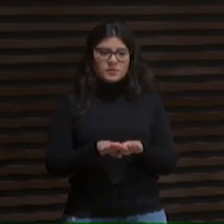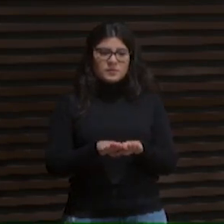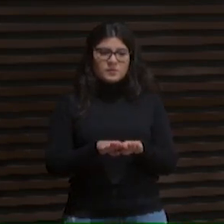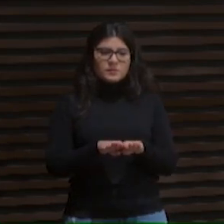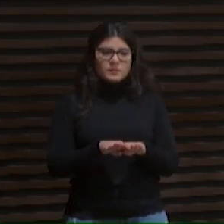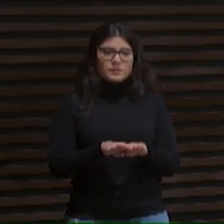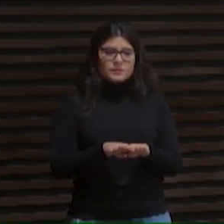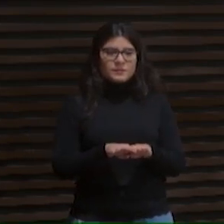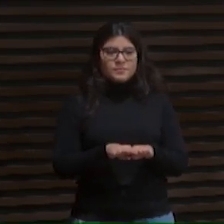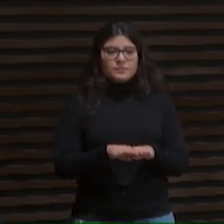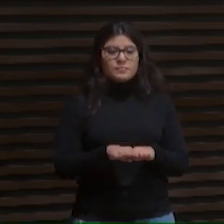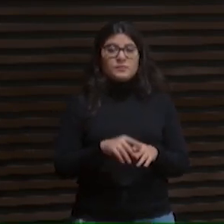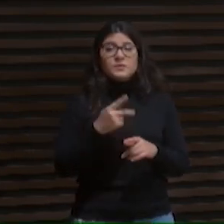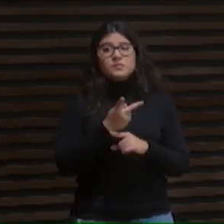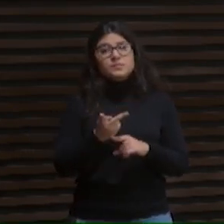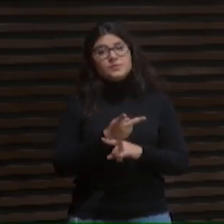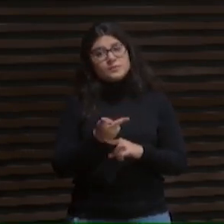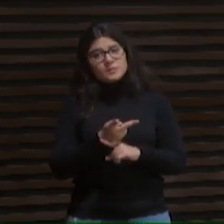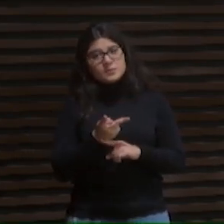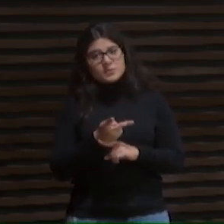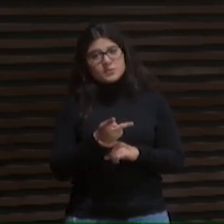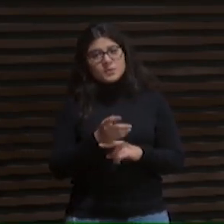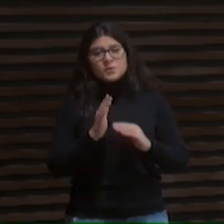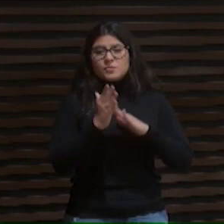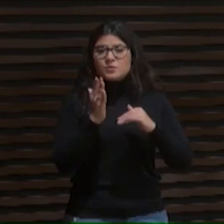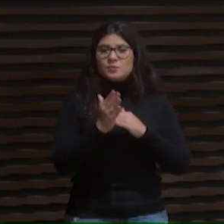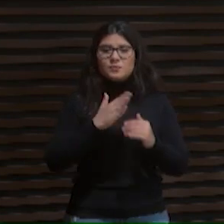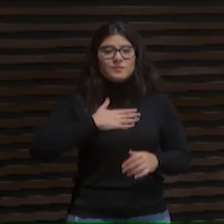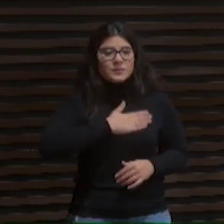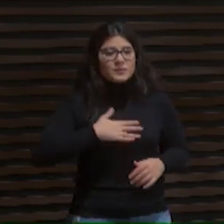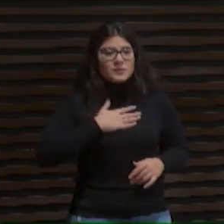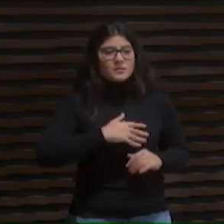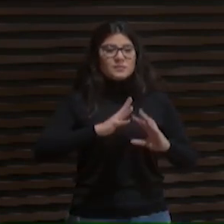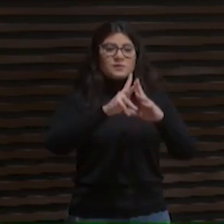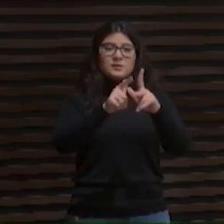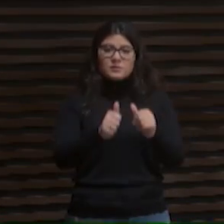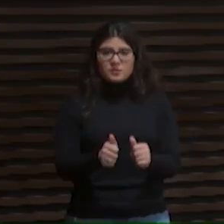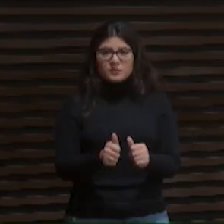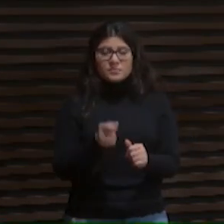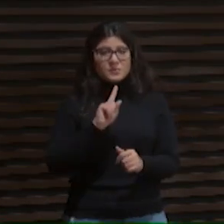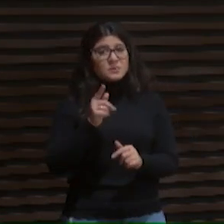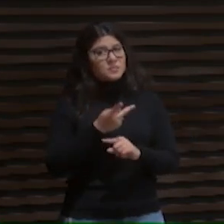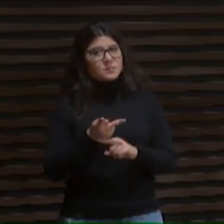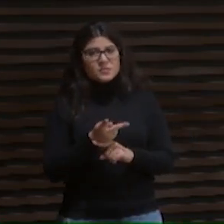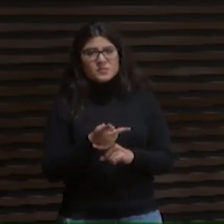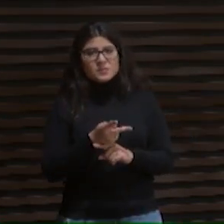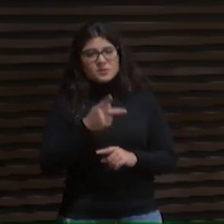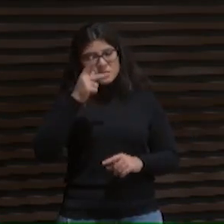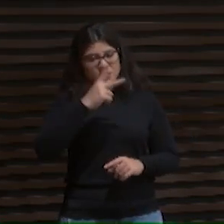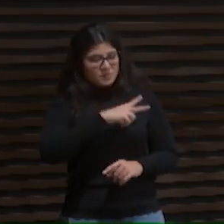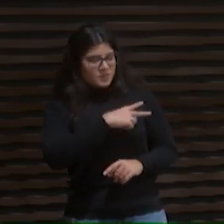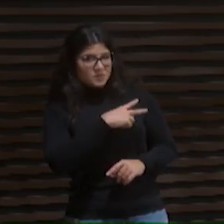Como disse, procure em tudo ser agradável a todos, não buscando o meu próprio interesse, mas